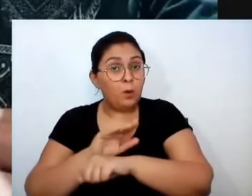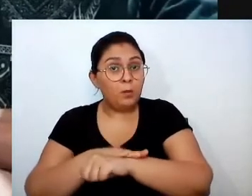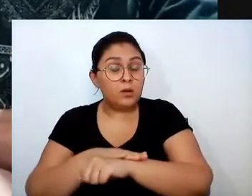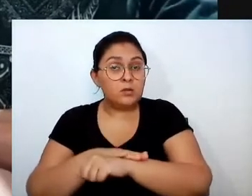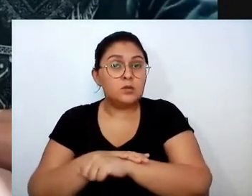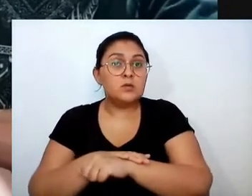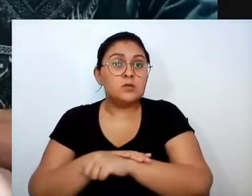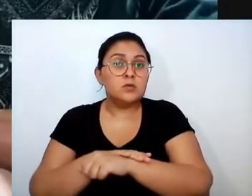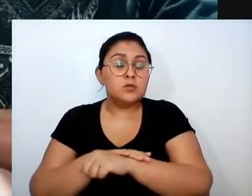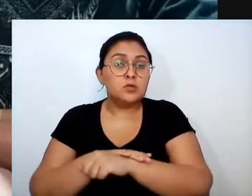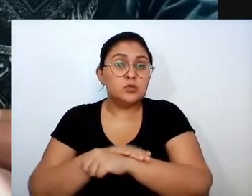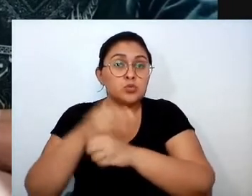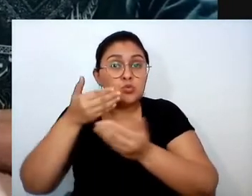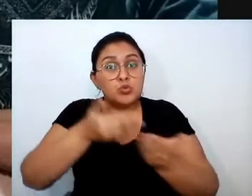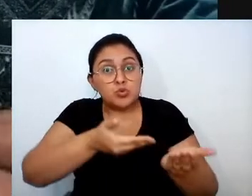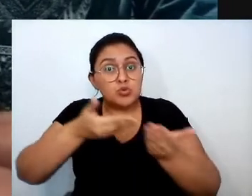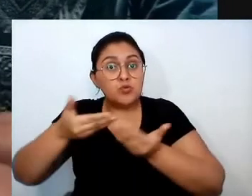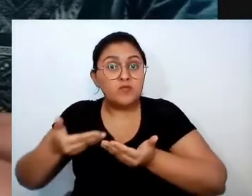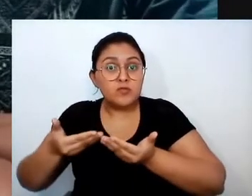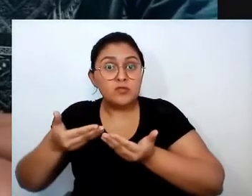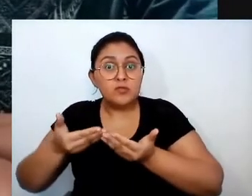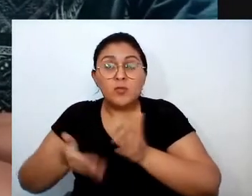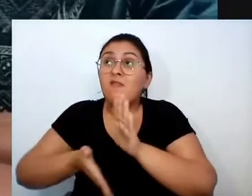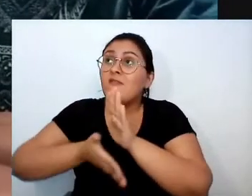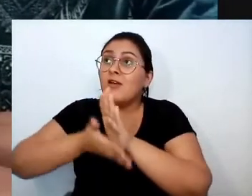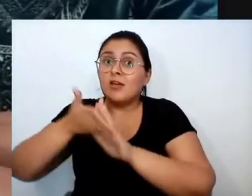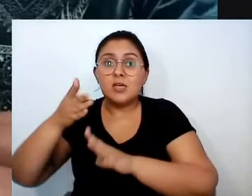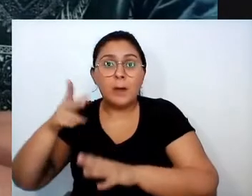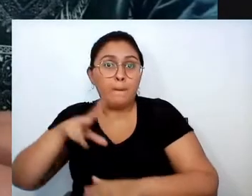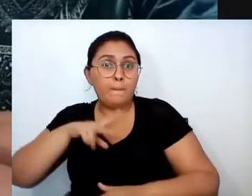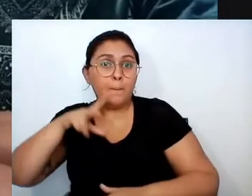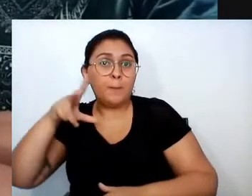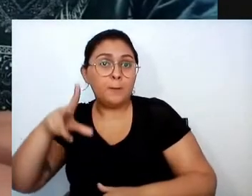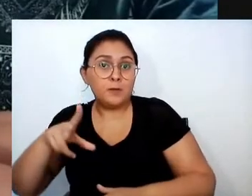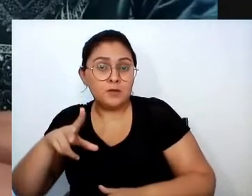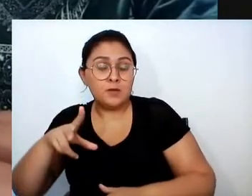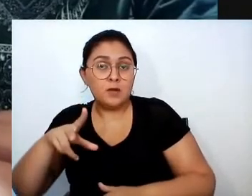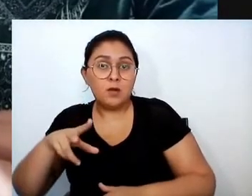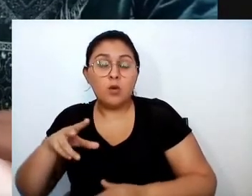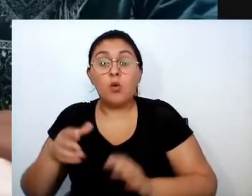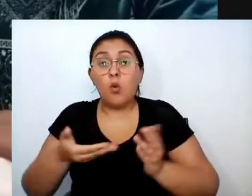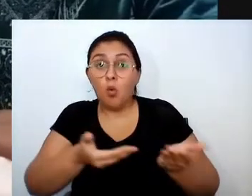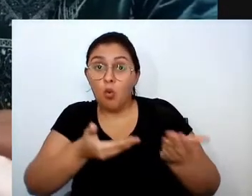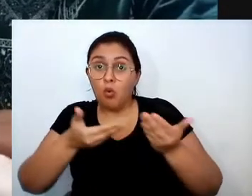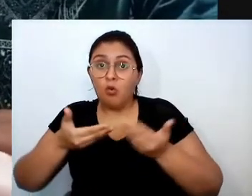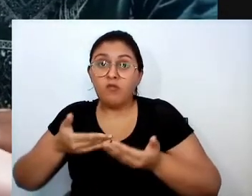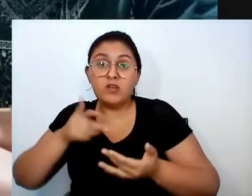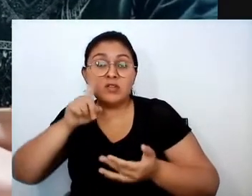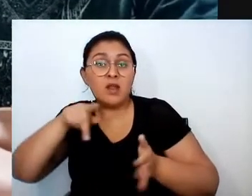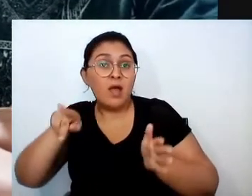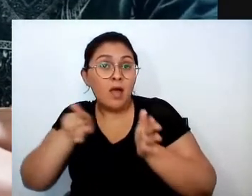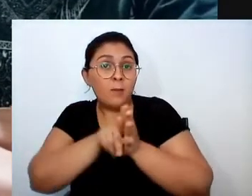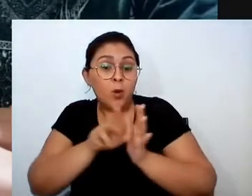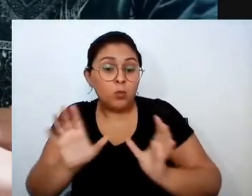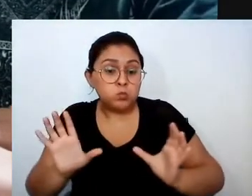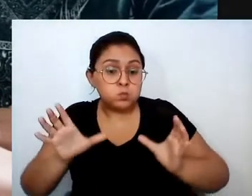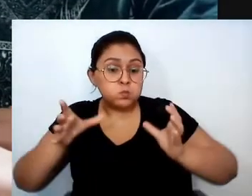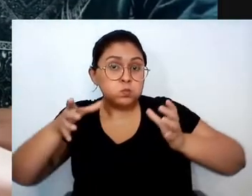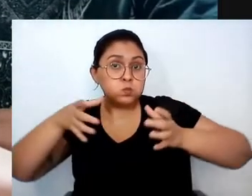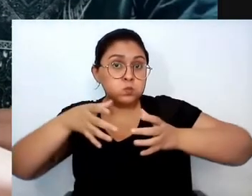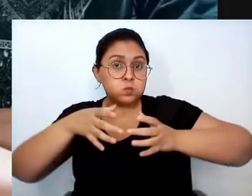ir para Portugal, foi a orquestra que foi convidada, né? Assim, eu entendi. Foi a orquestra, só que não tinha recursos para mandar a